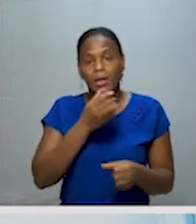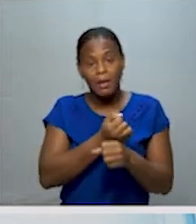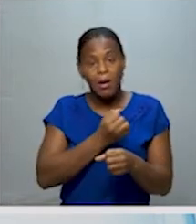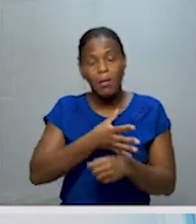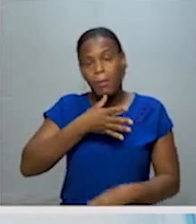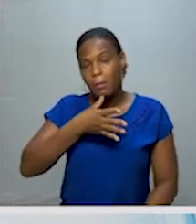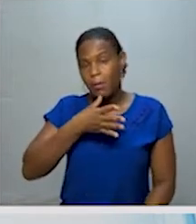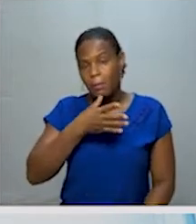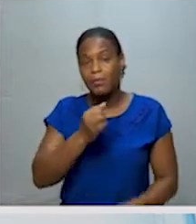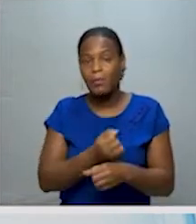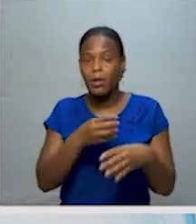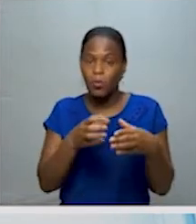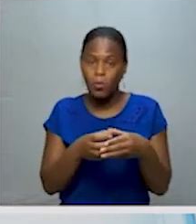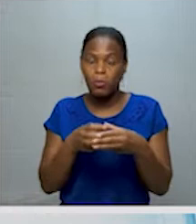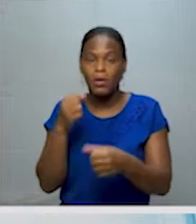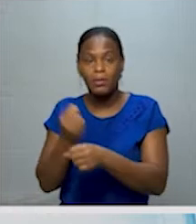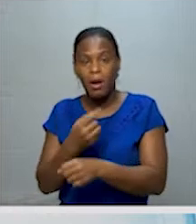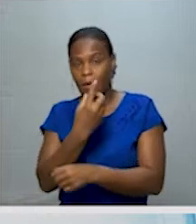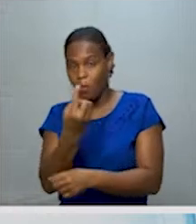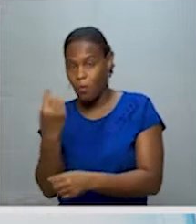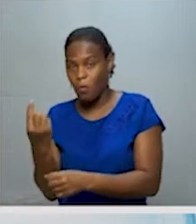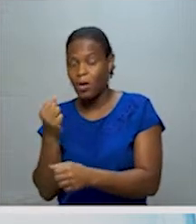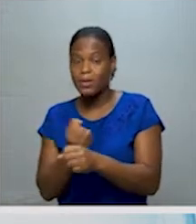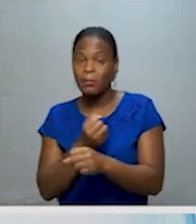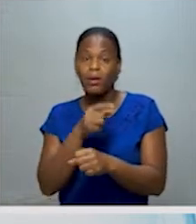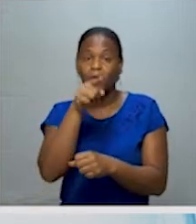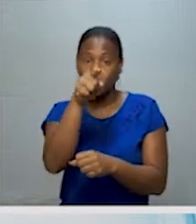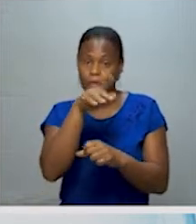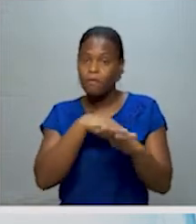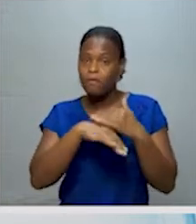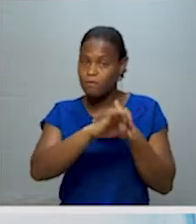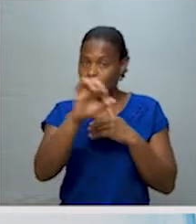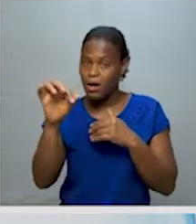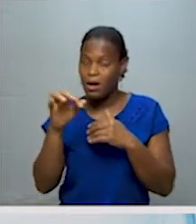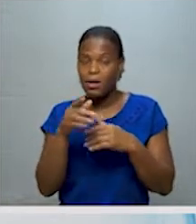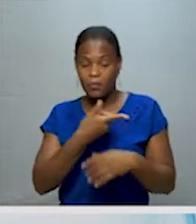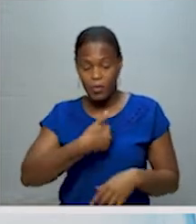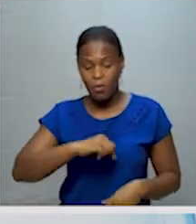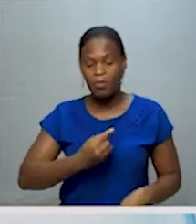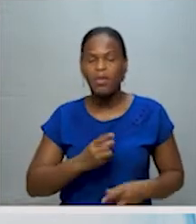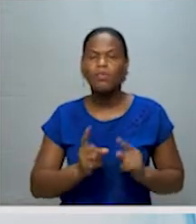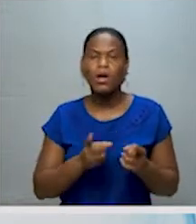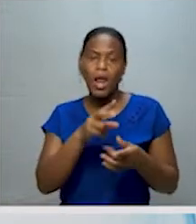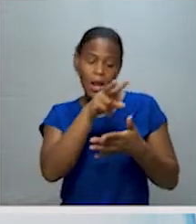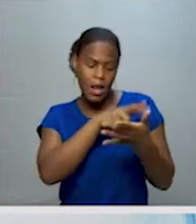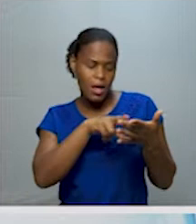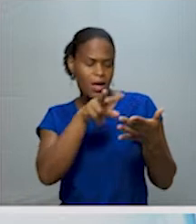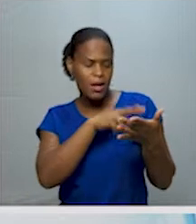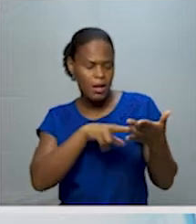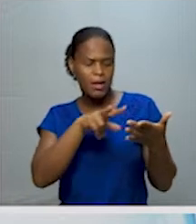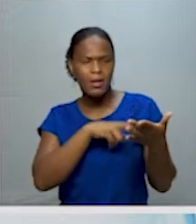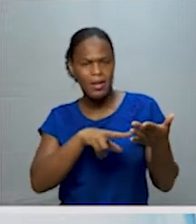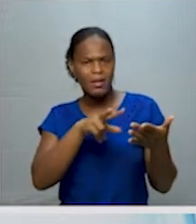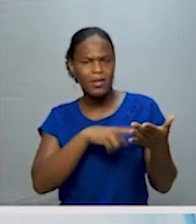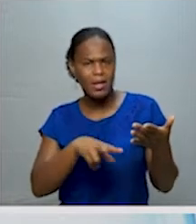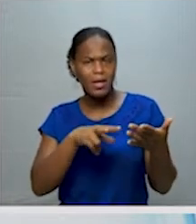do trabalho, trabalhos de grupo, trabalhos individuais, trabalhos que vocês fazem, nós devemos o quê? Ler muita